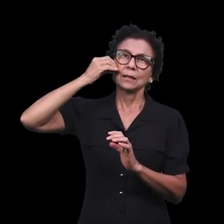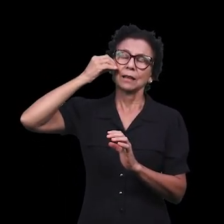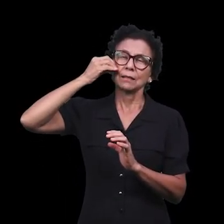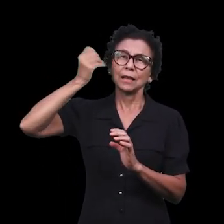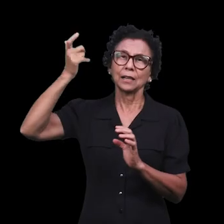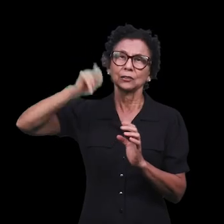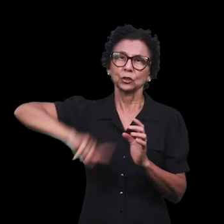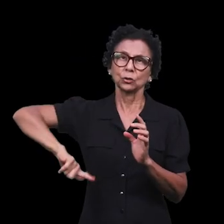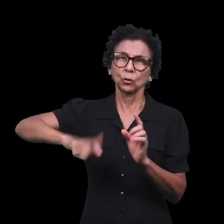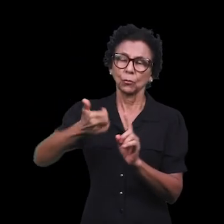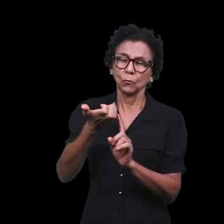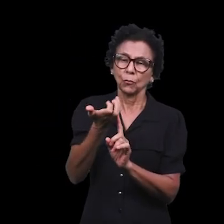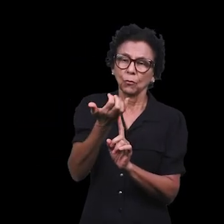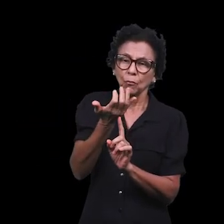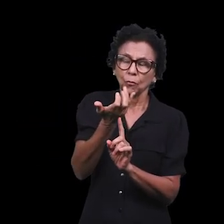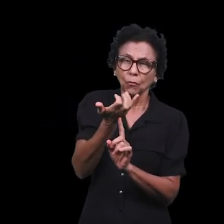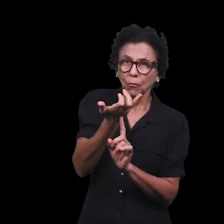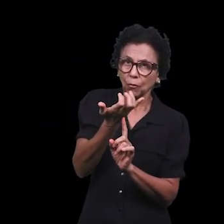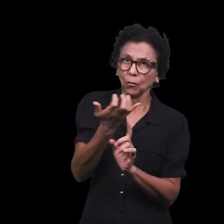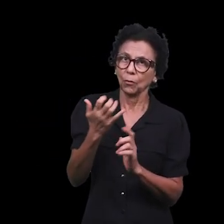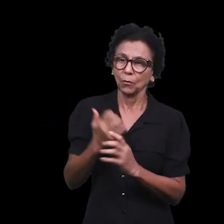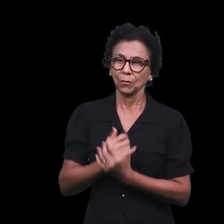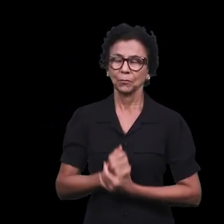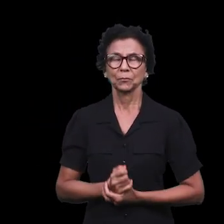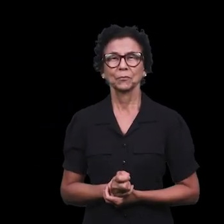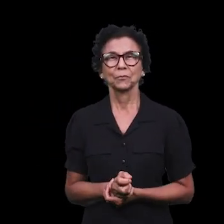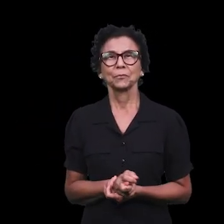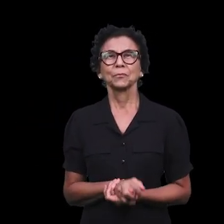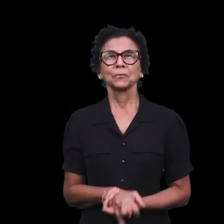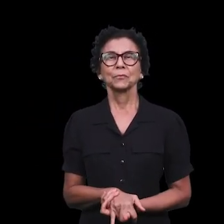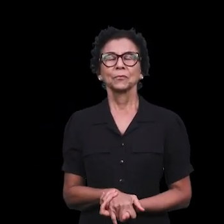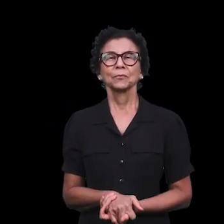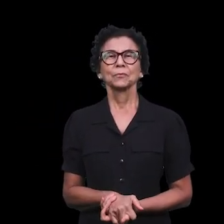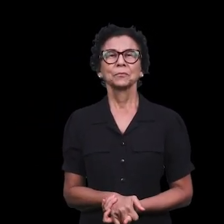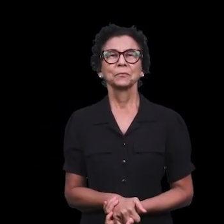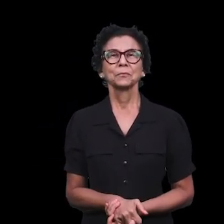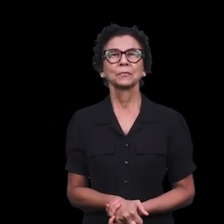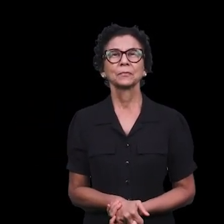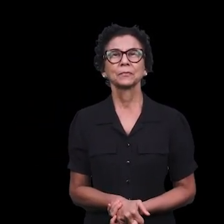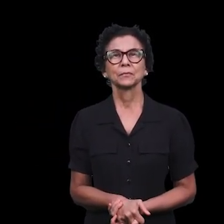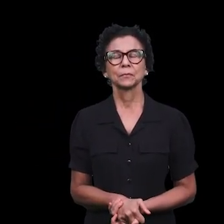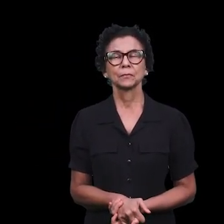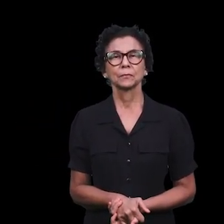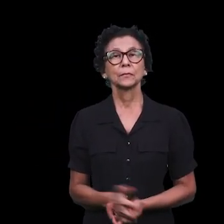dela. Vamos lá, mais uma vez, ó. Vamos ver se a gente consegue.